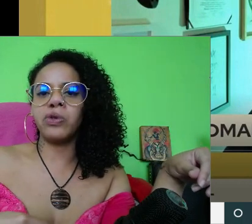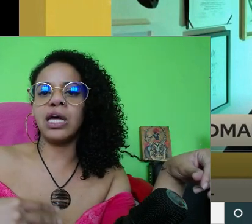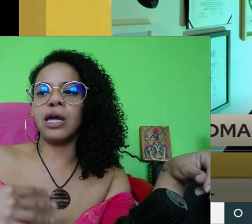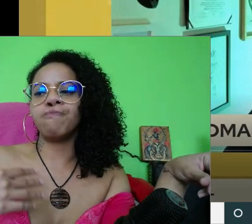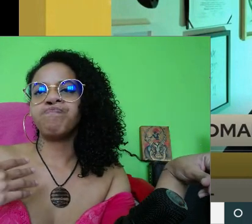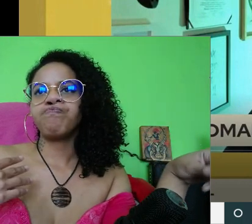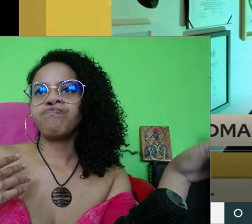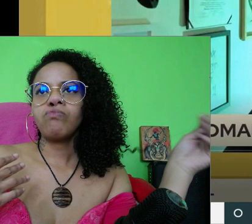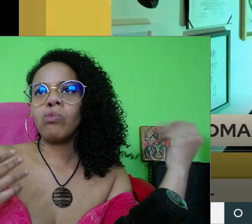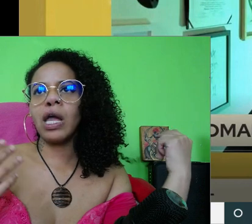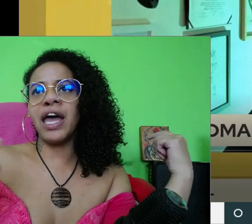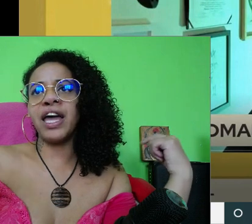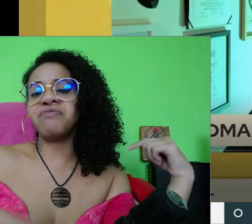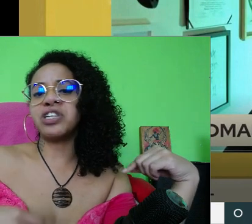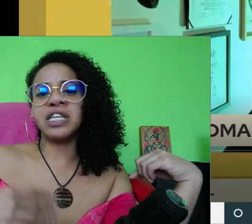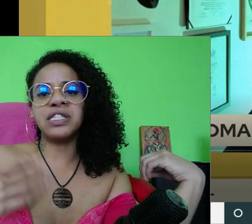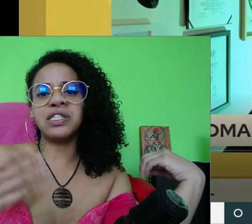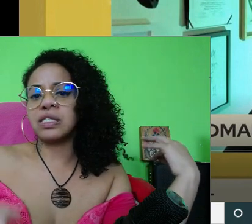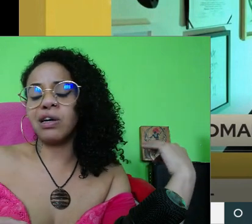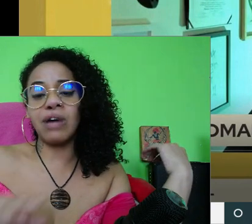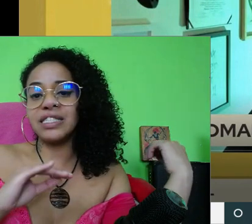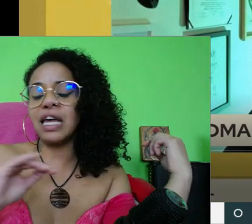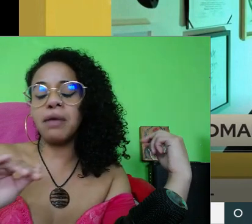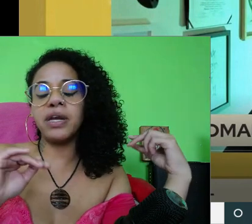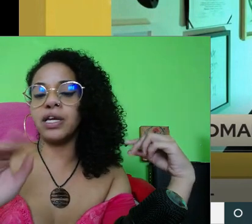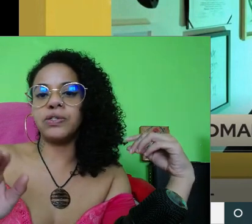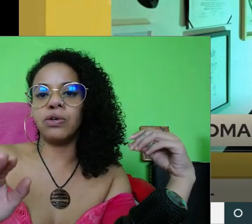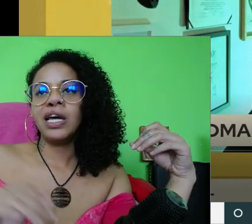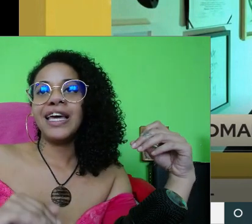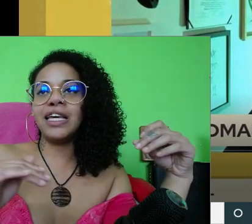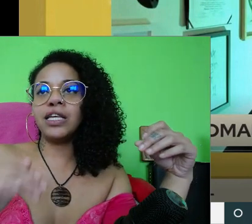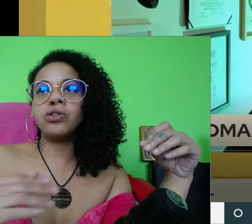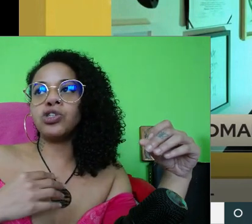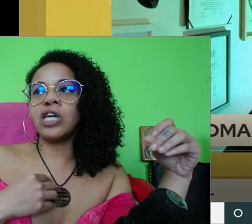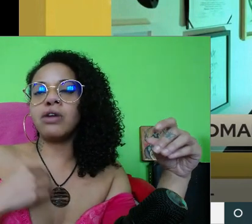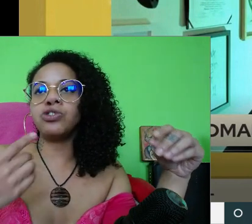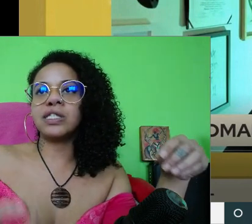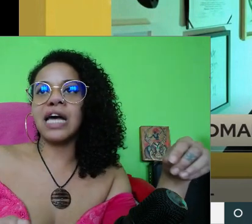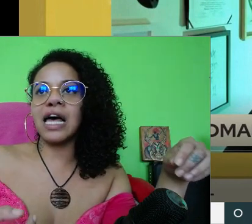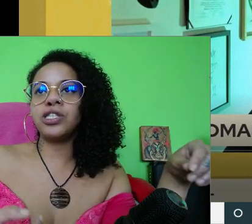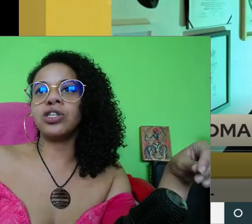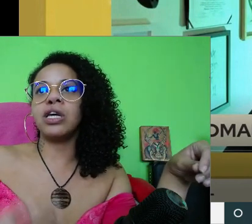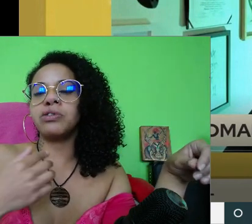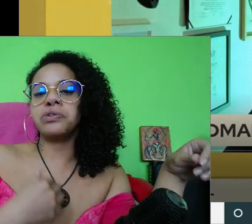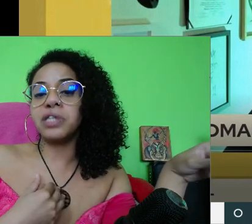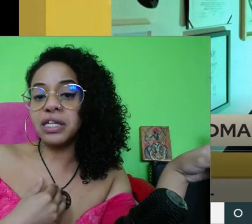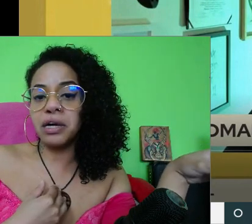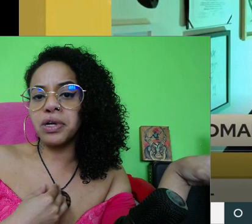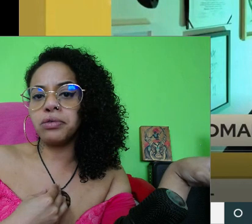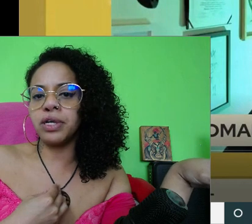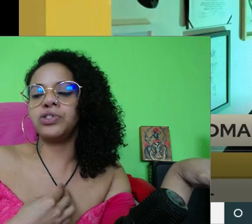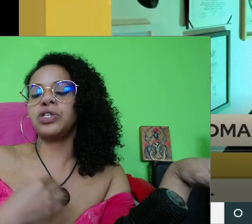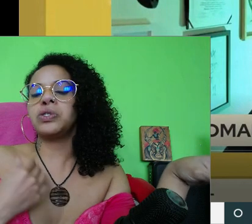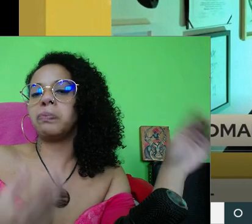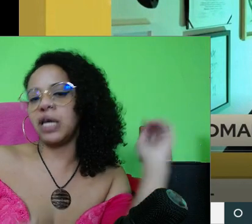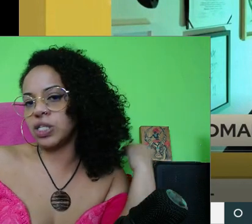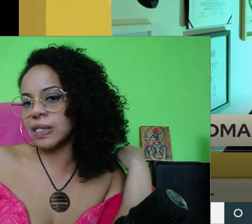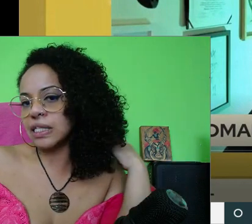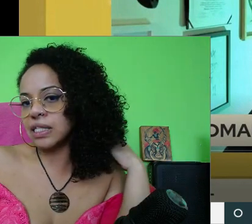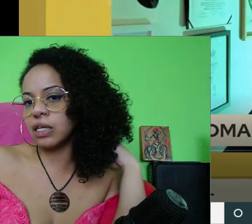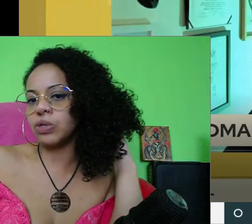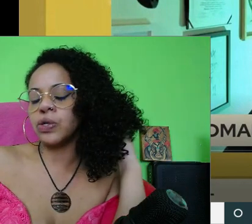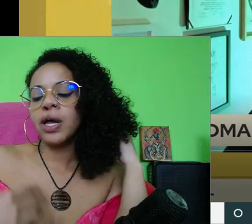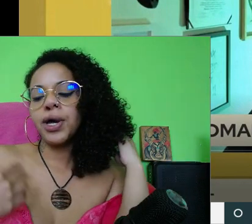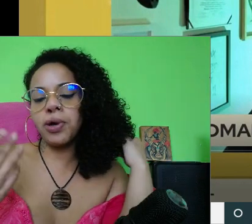para poder inverter situação é sempre isso isso gera um desgaste eu tenho 34 anos já estou